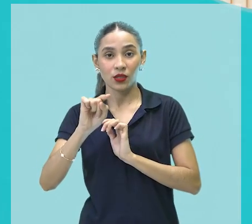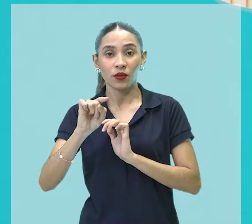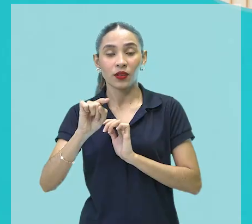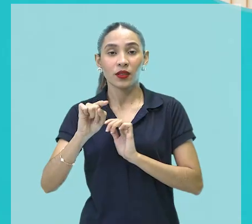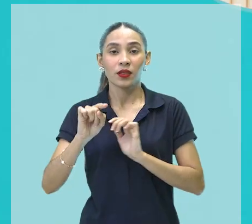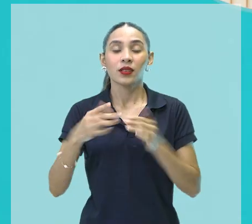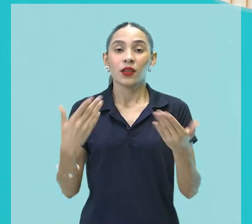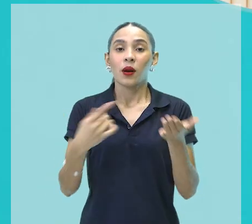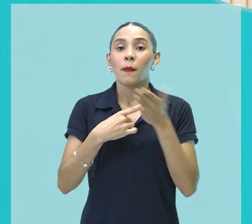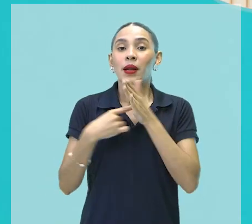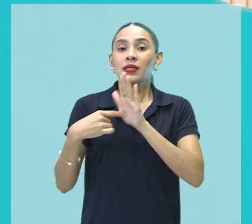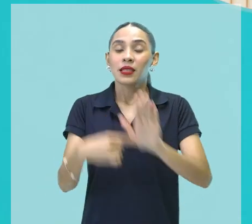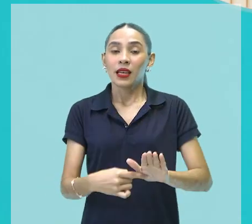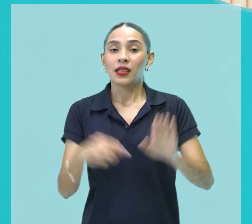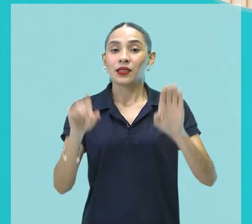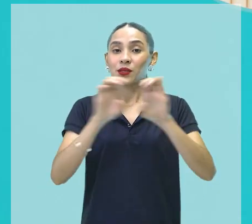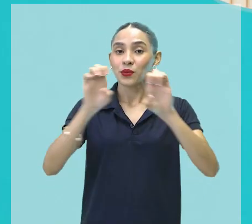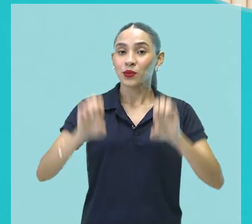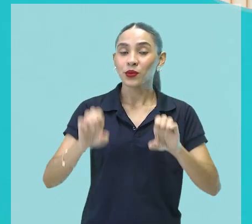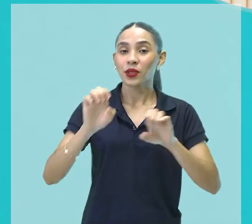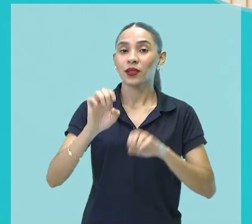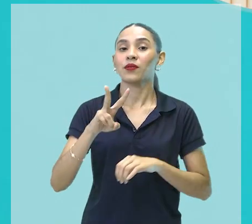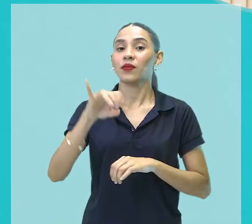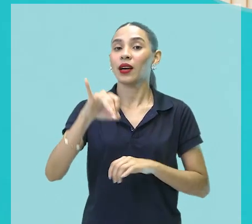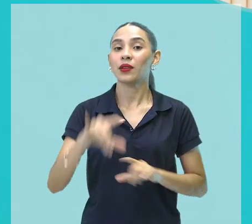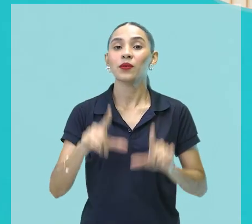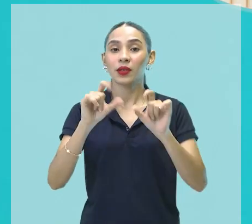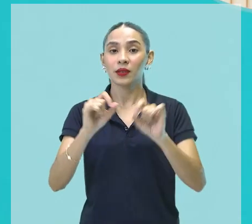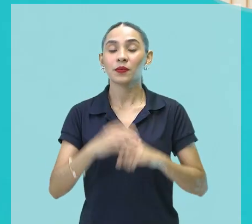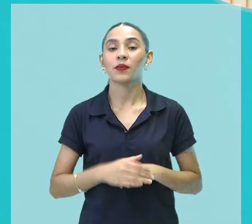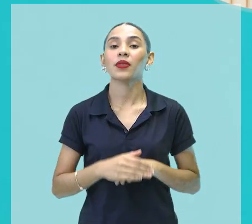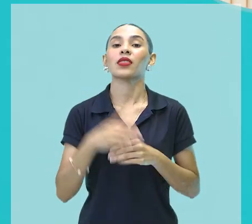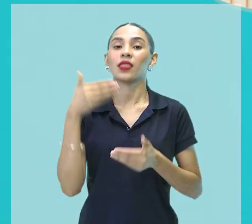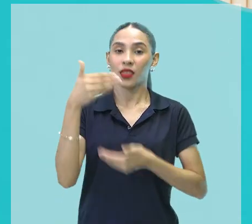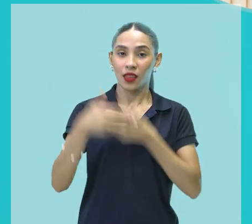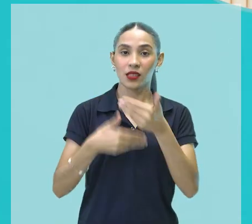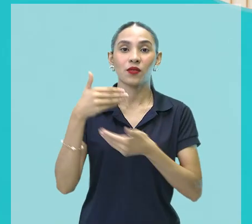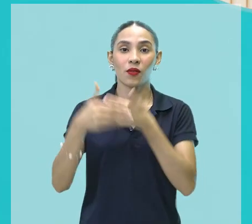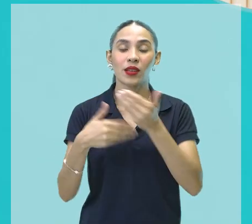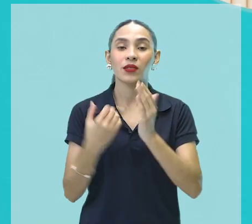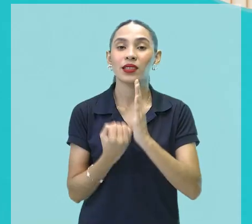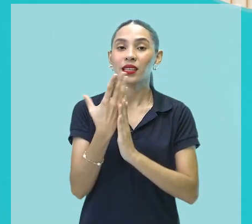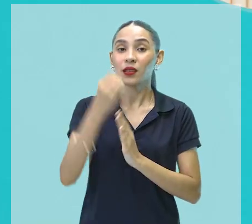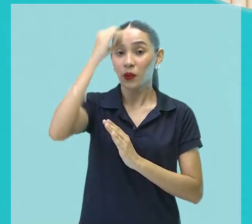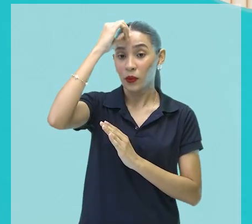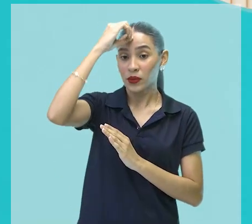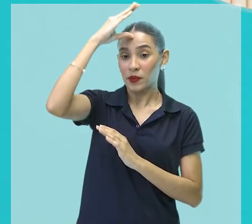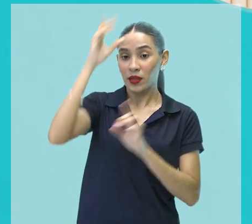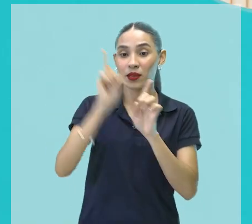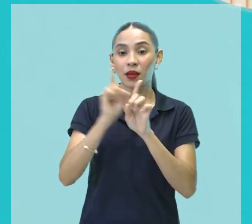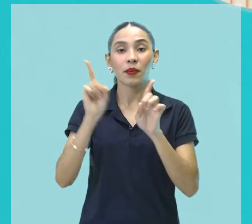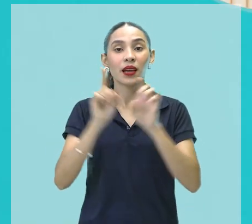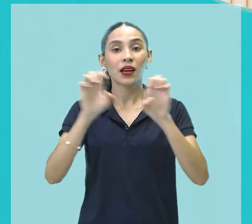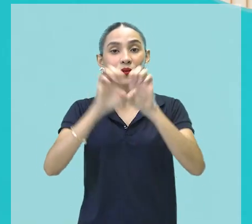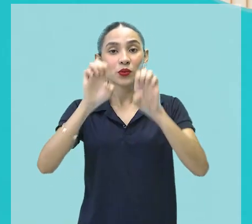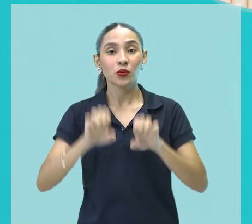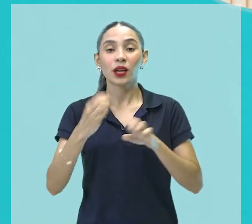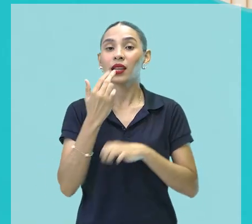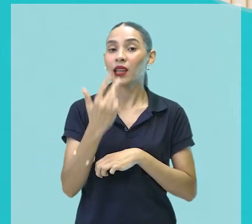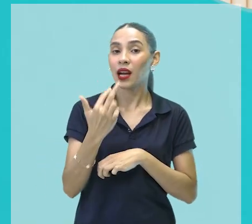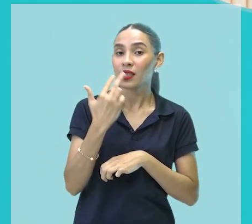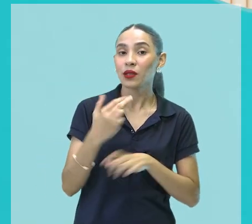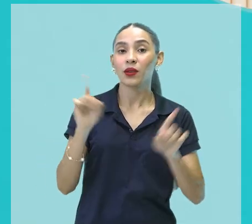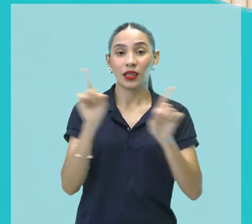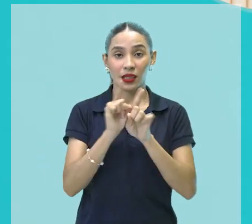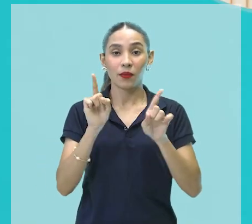Ao apresentar essas estruturas, né, a gente vai desenvolvendo, né, ampliando o nosso conhecimento sobre a estrutura da língua e